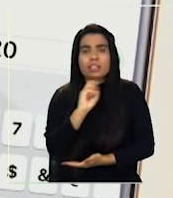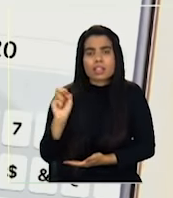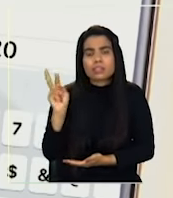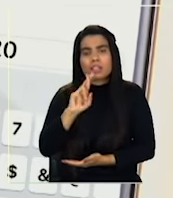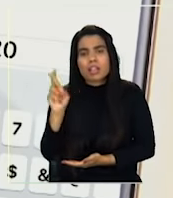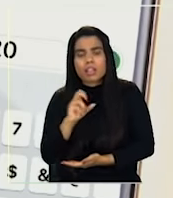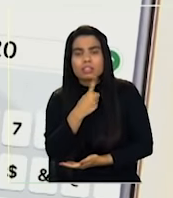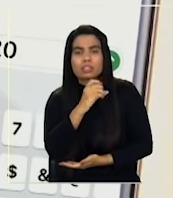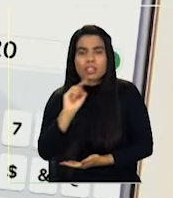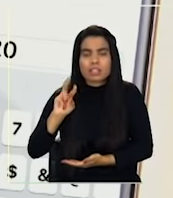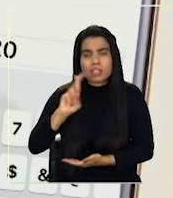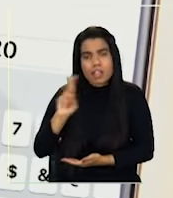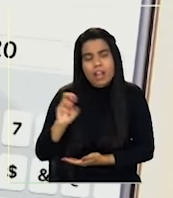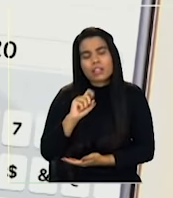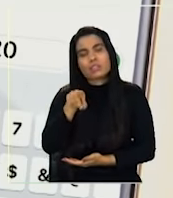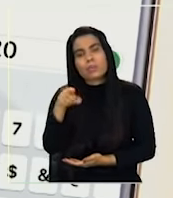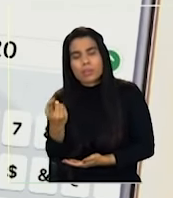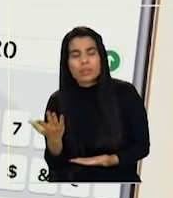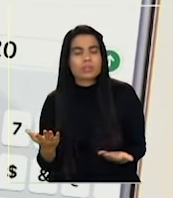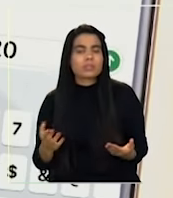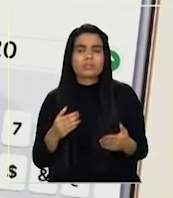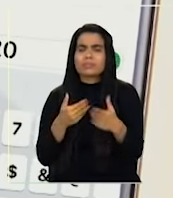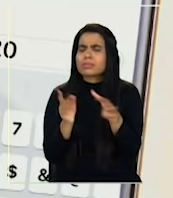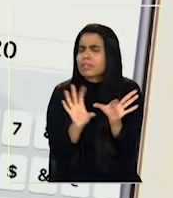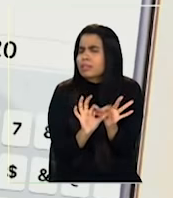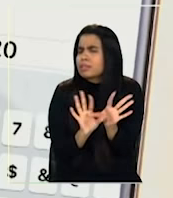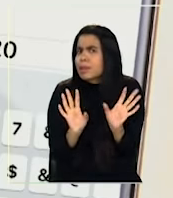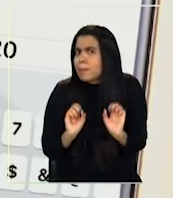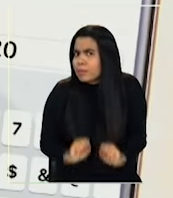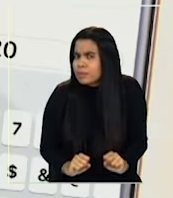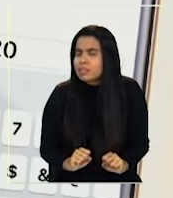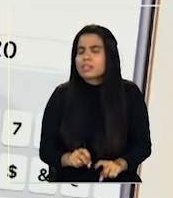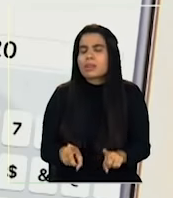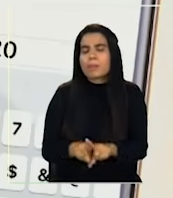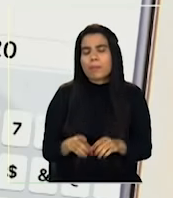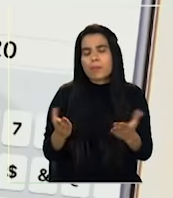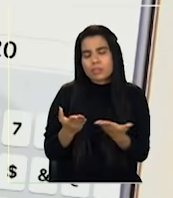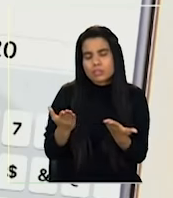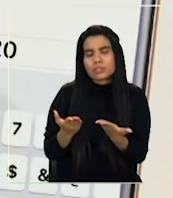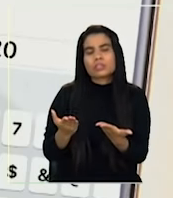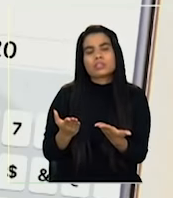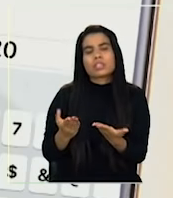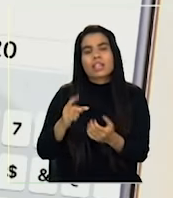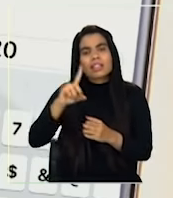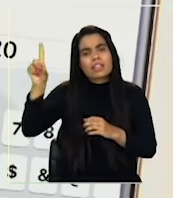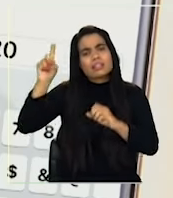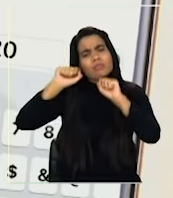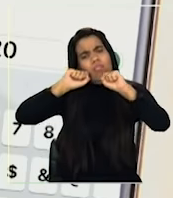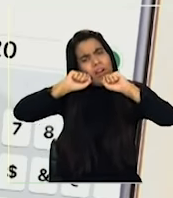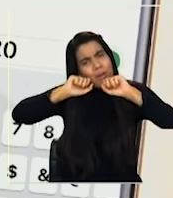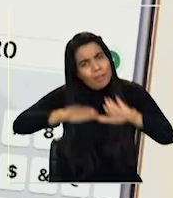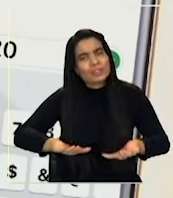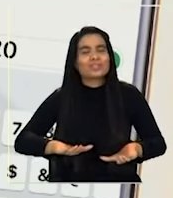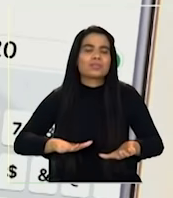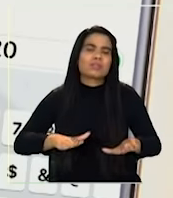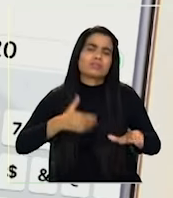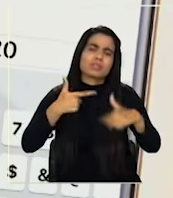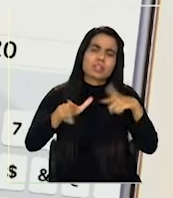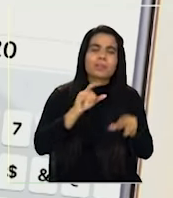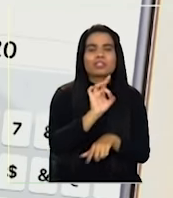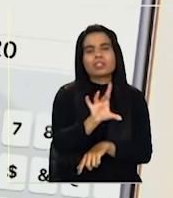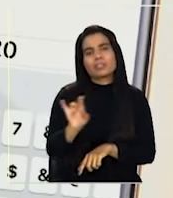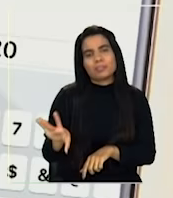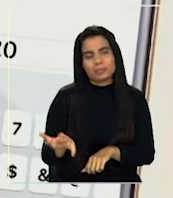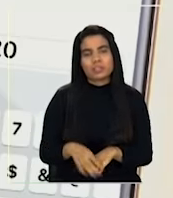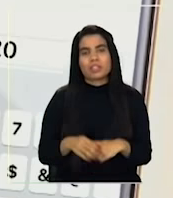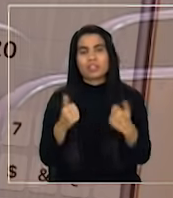de R$10, de R$1, o que você puder, você vai colocar no altar hoje e Deus vai abençoar as obras das suas mãos,